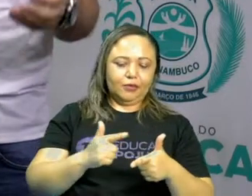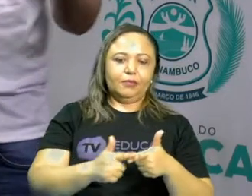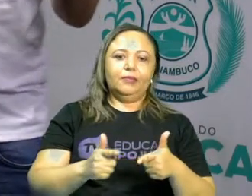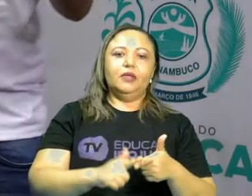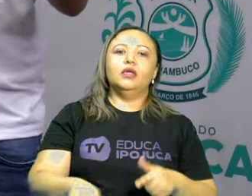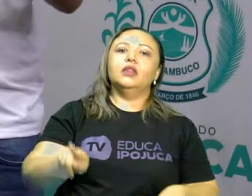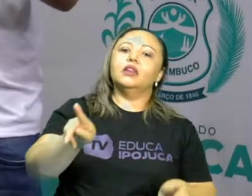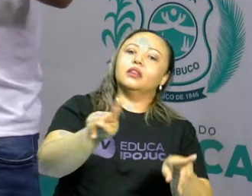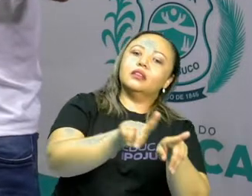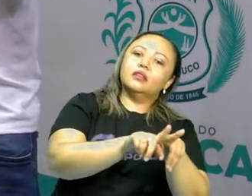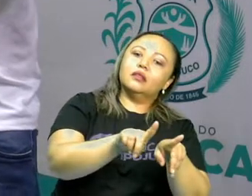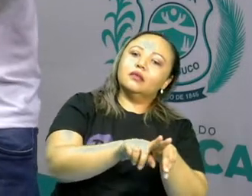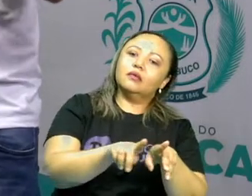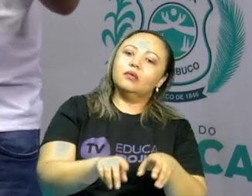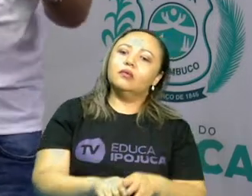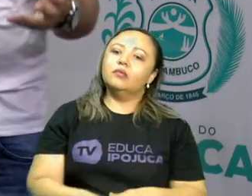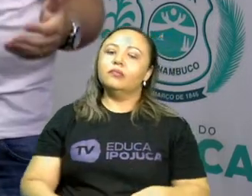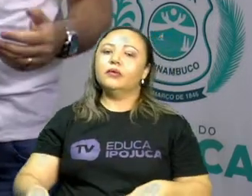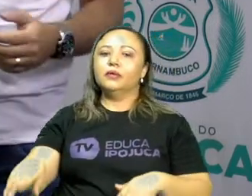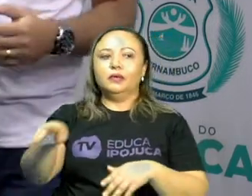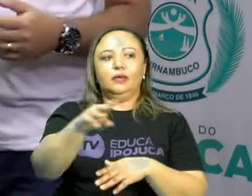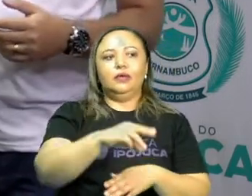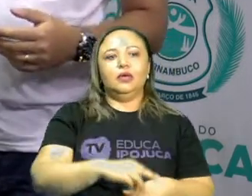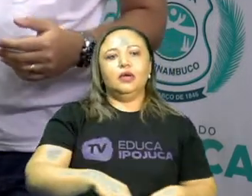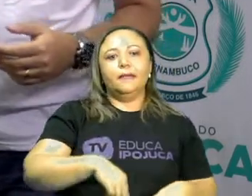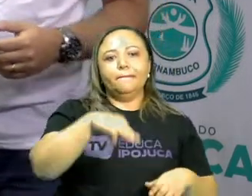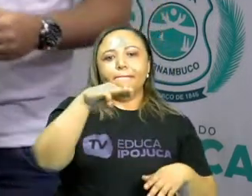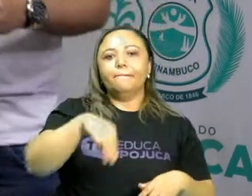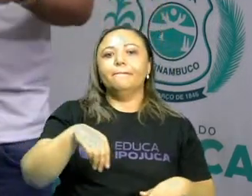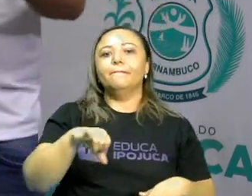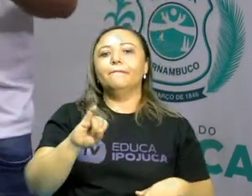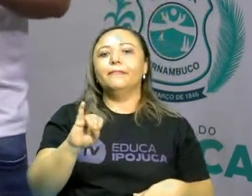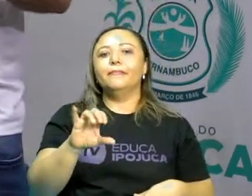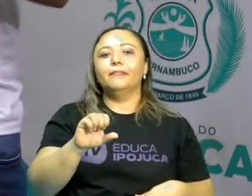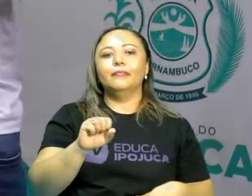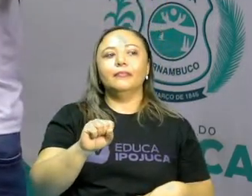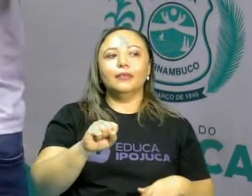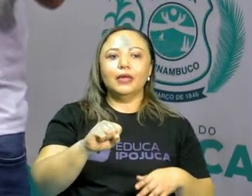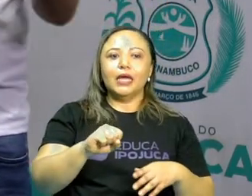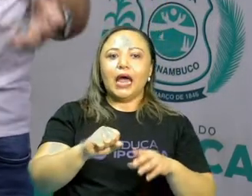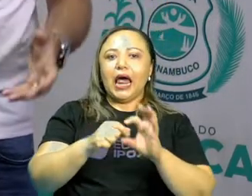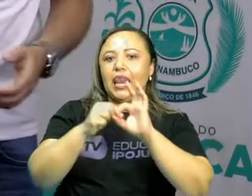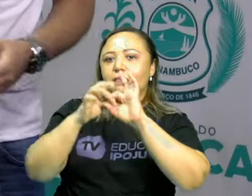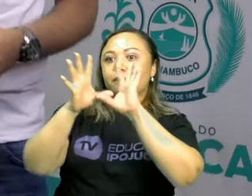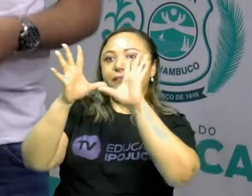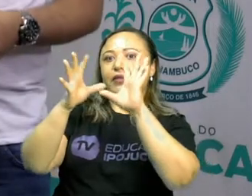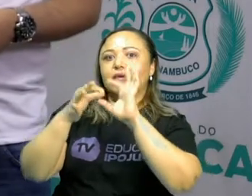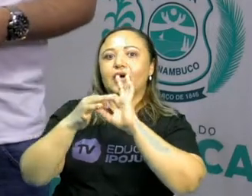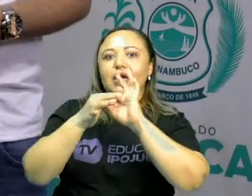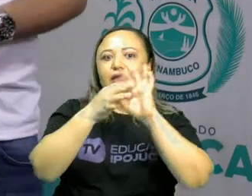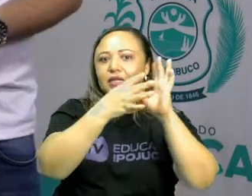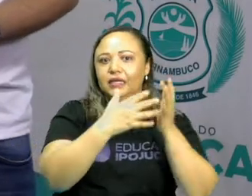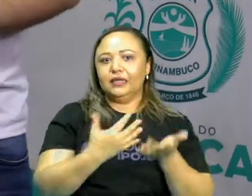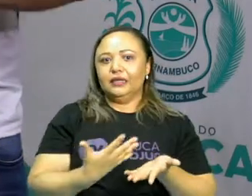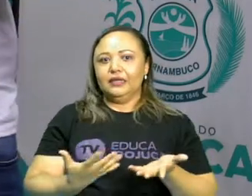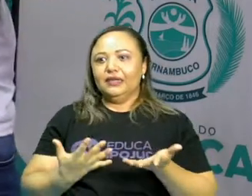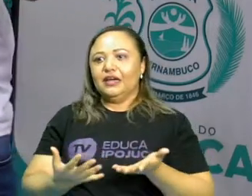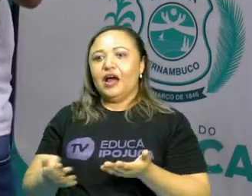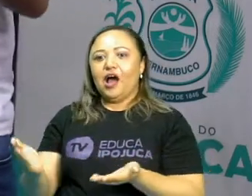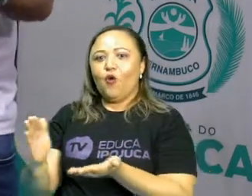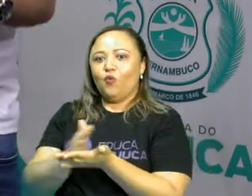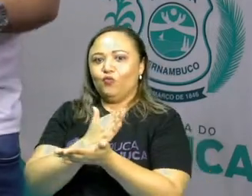né? Os ideais iluministas de Rousseau, de Voltaire, né? Aquelas ideias de liberdade, de igualdade,